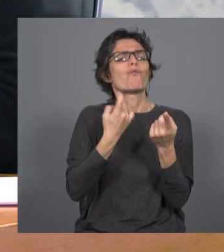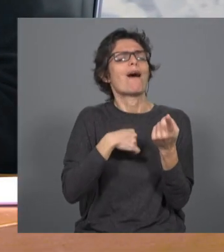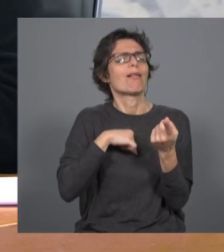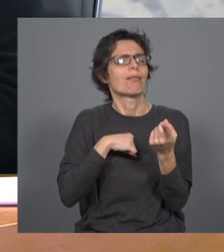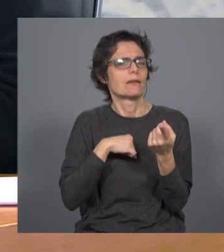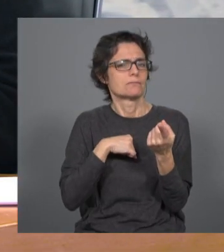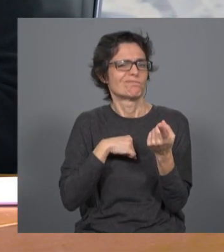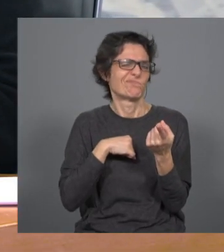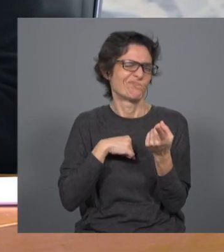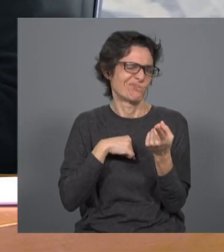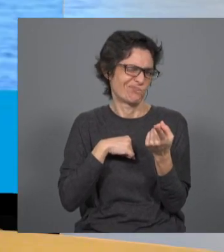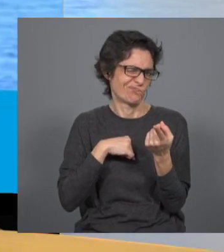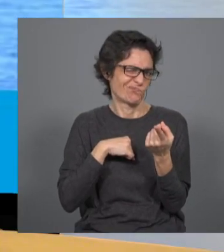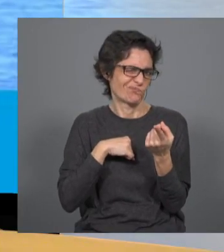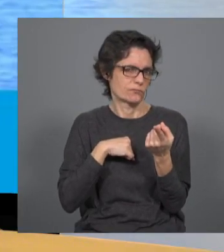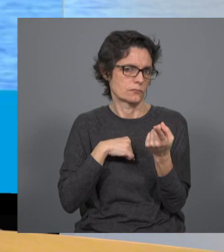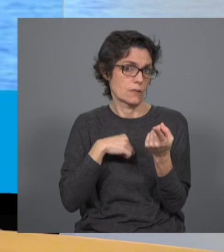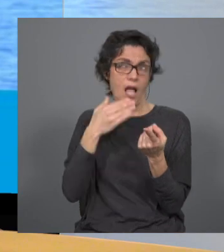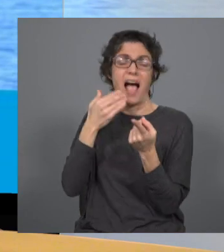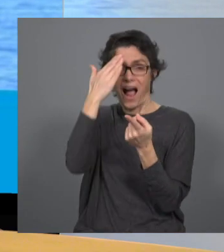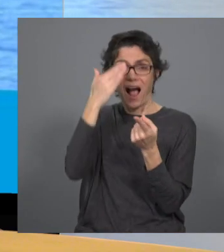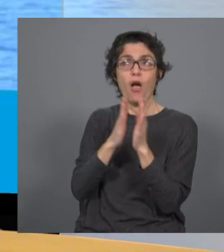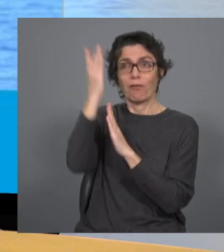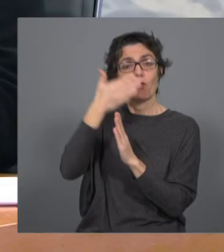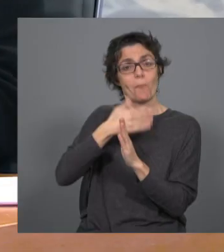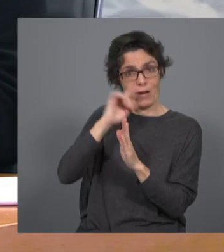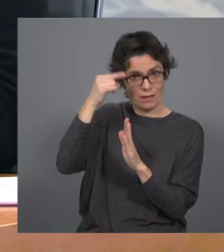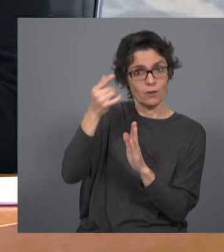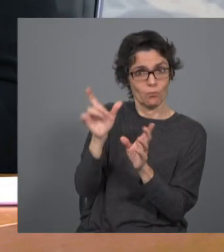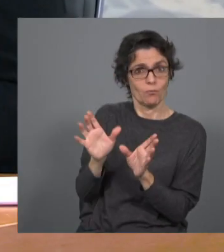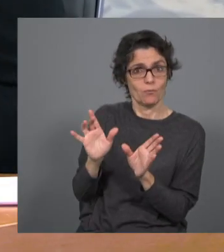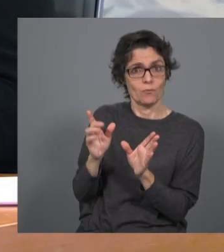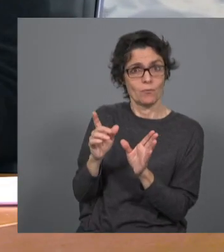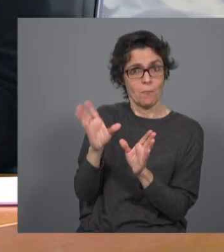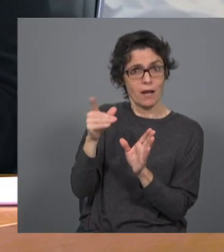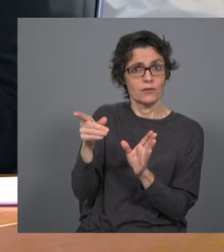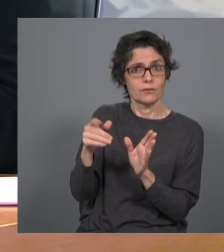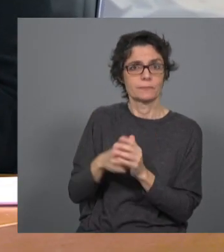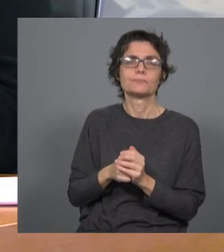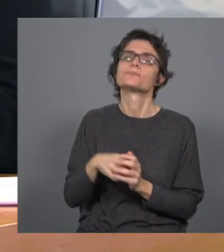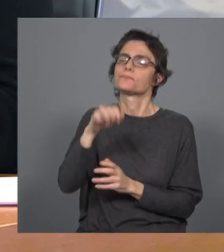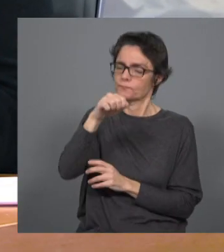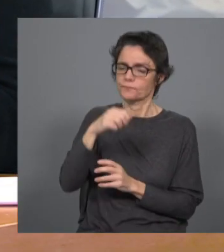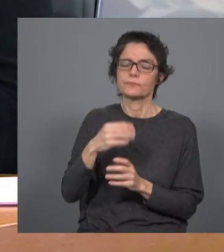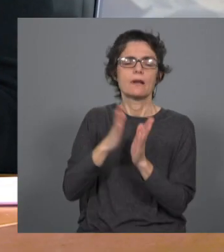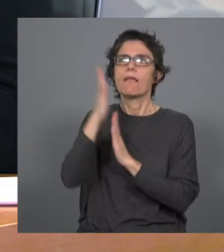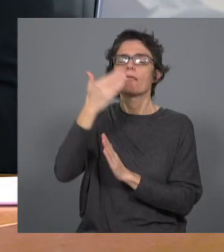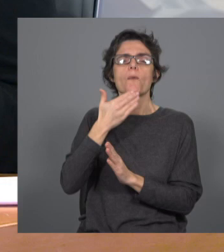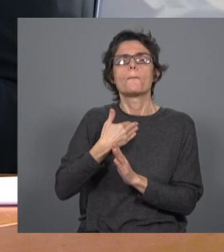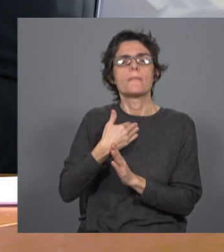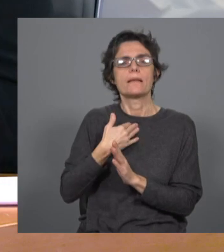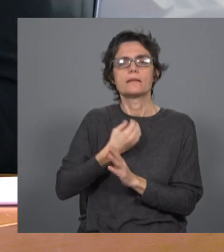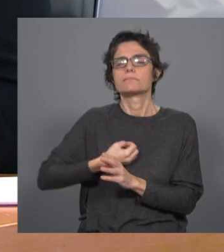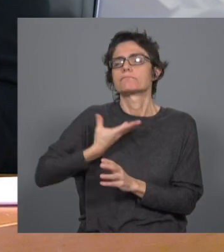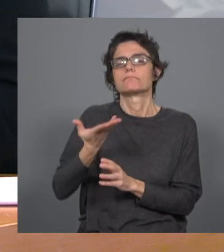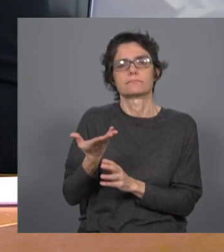Exatamente. Deus pede-nos outra coisa também. Não é? Sim, eu sinto que Deus nos pede a gratuidade no agir. E